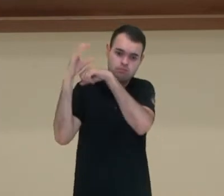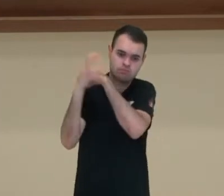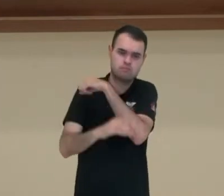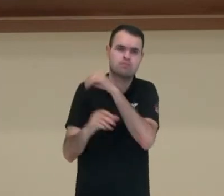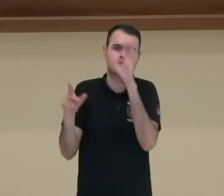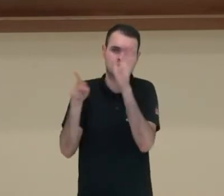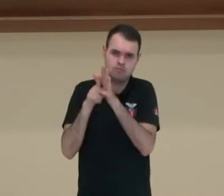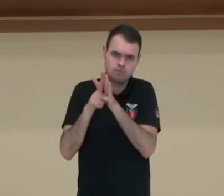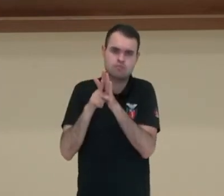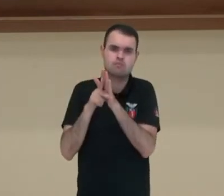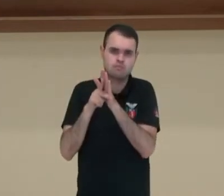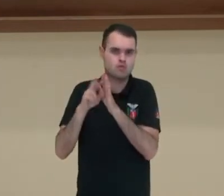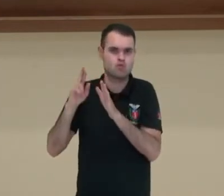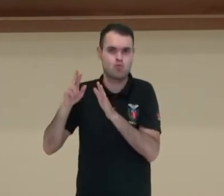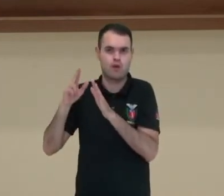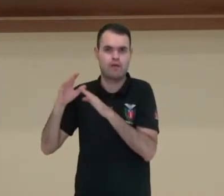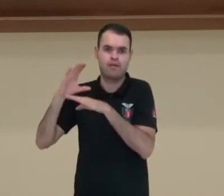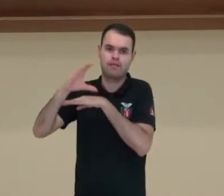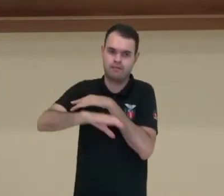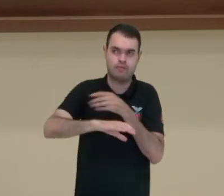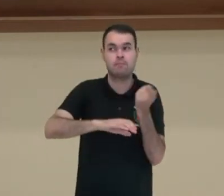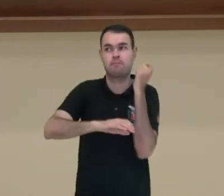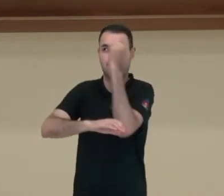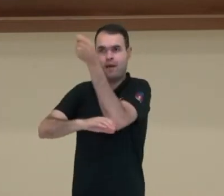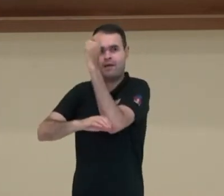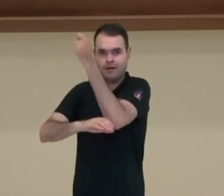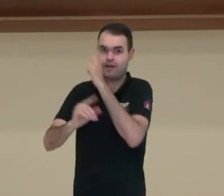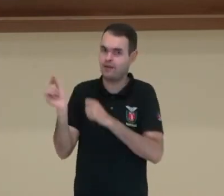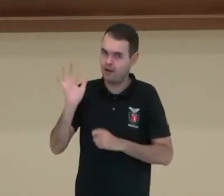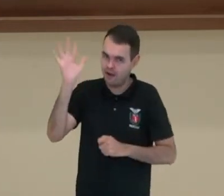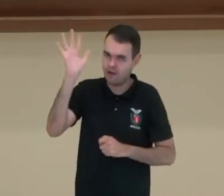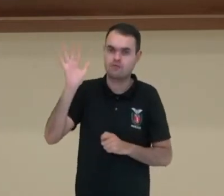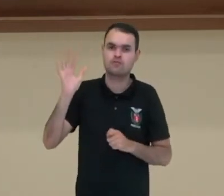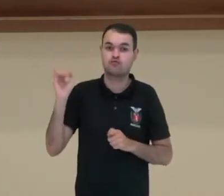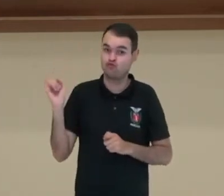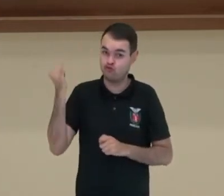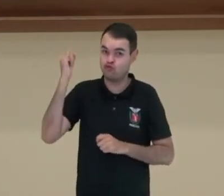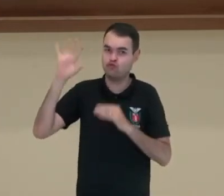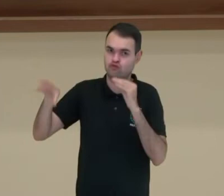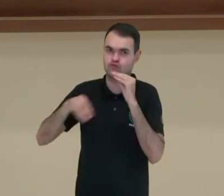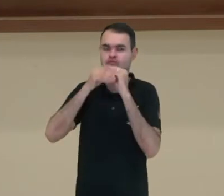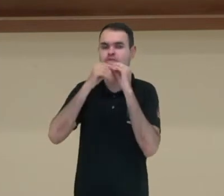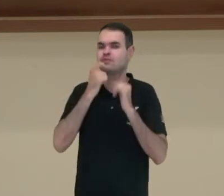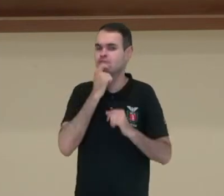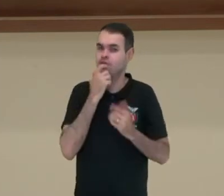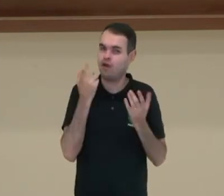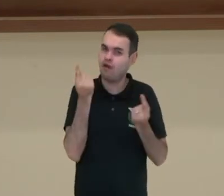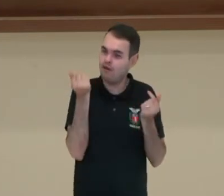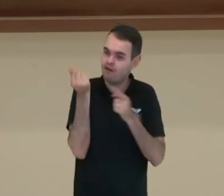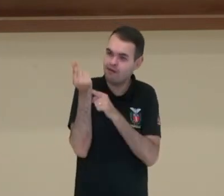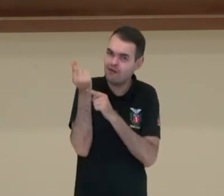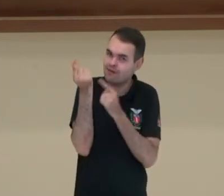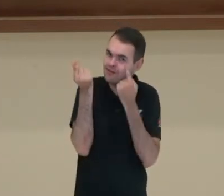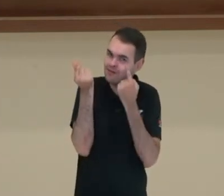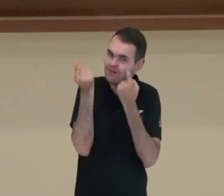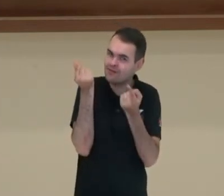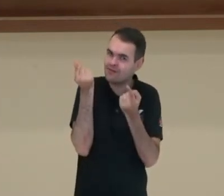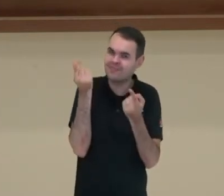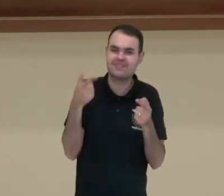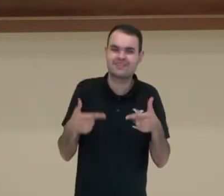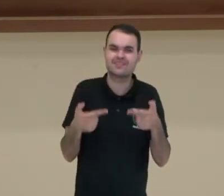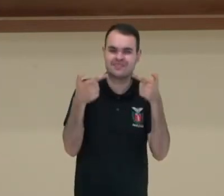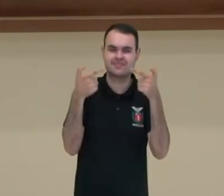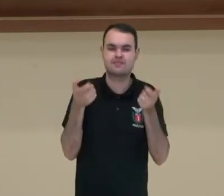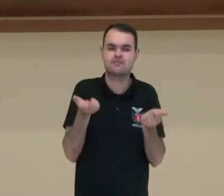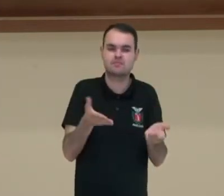financiamentos, né? E não empréstimos sem pagar, né? Tem que pagar e pagar caro, com juros, né? Porque a Inglaterra quer saber de lucrar com a guerra aí,